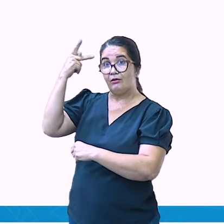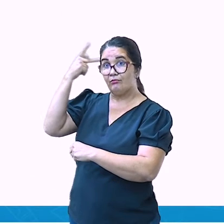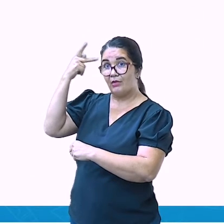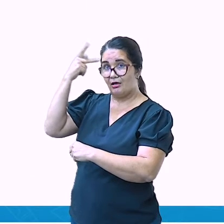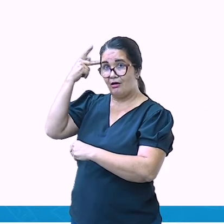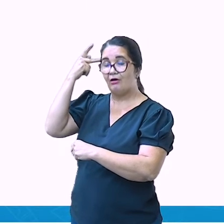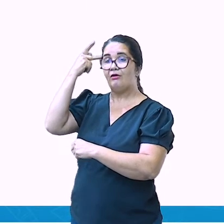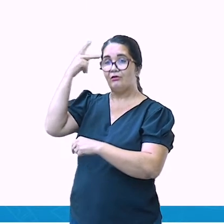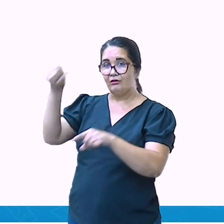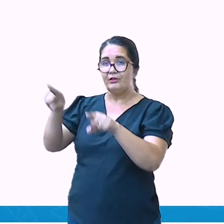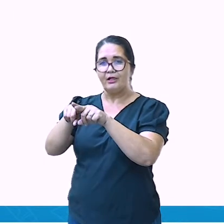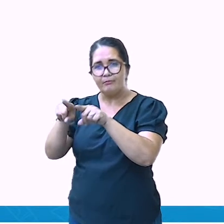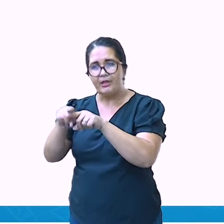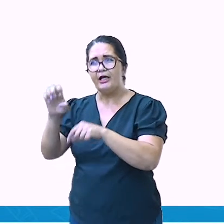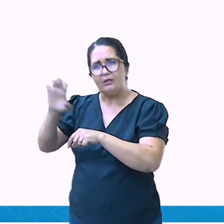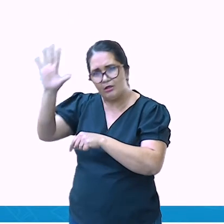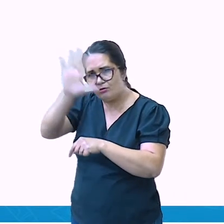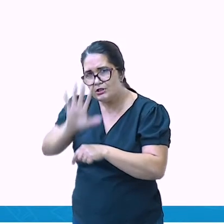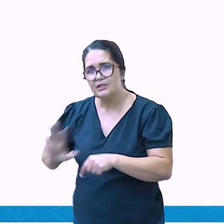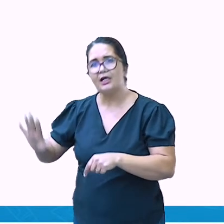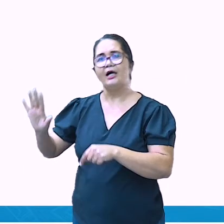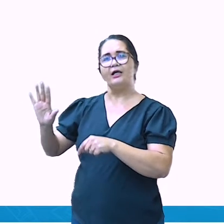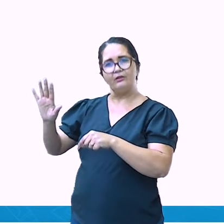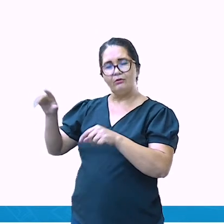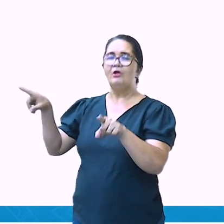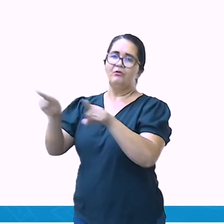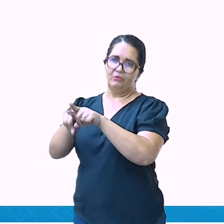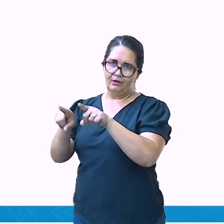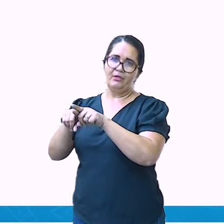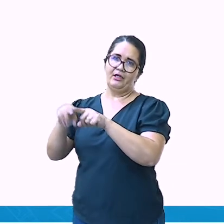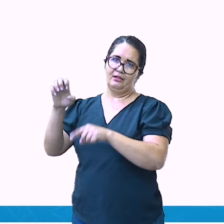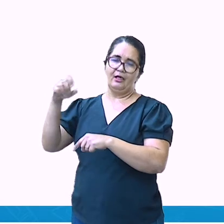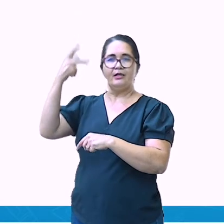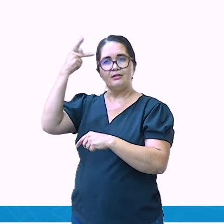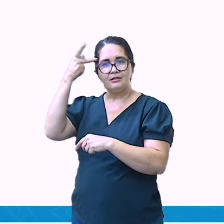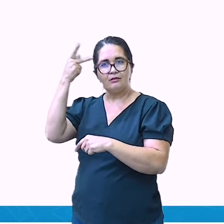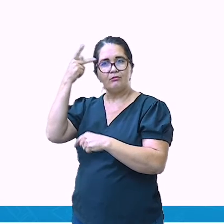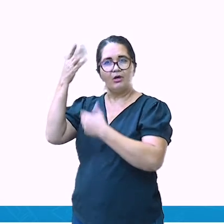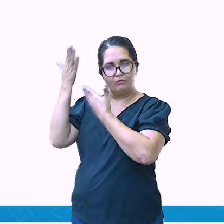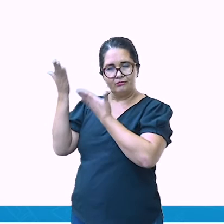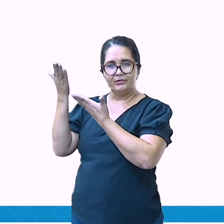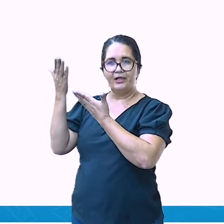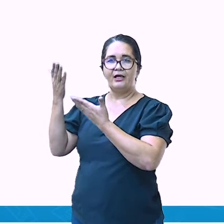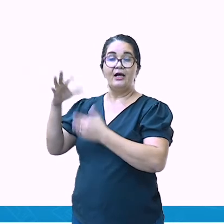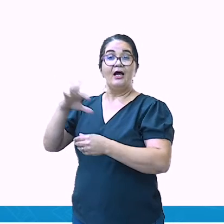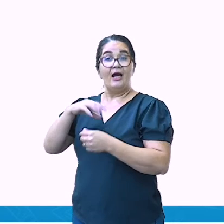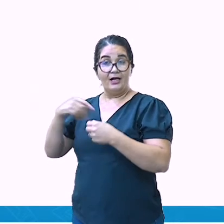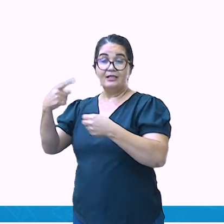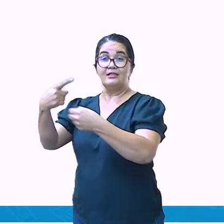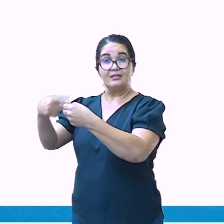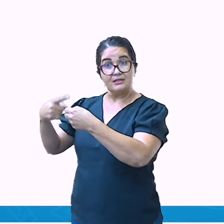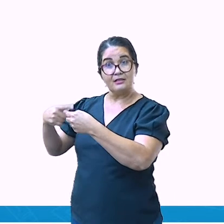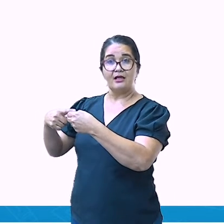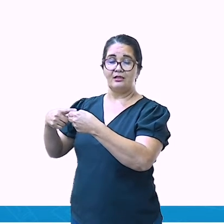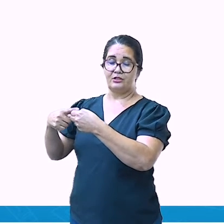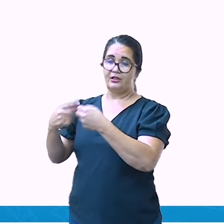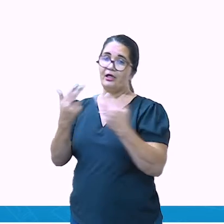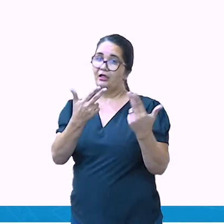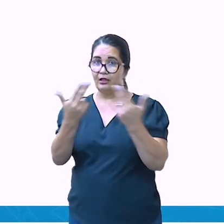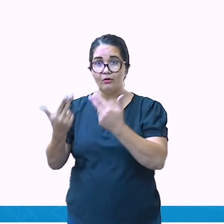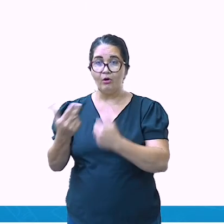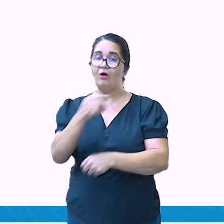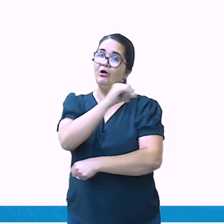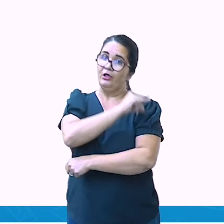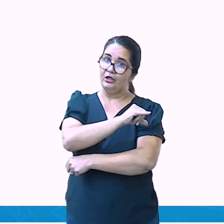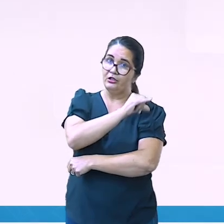estado de São Paulo e nós temos também a capital São Paulo. A cidade de São Paulo, assim como no Rio de Janeiro, tá?